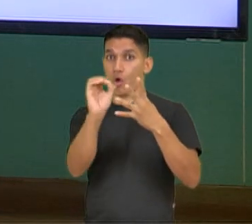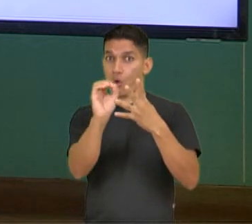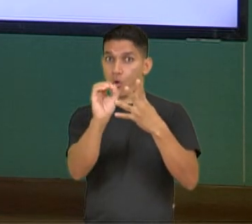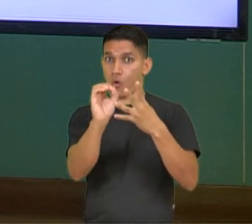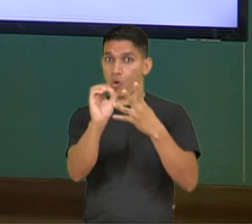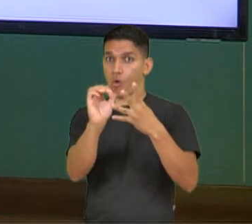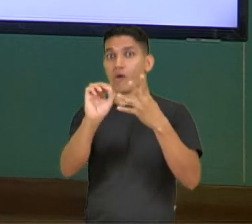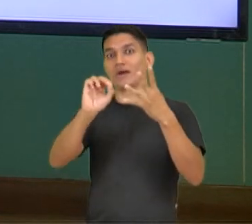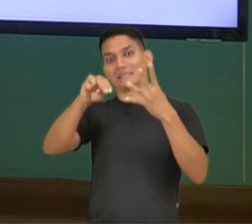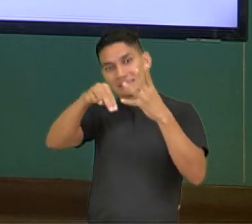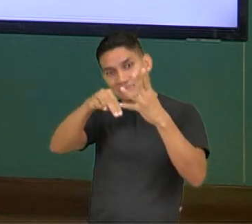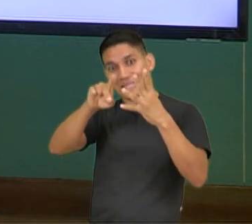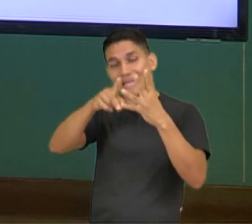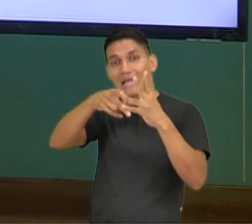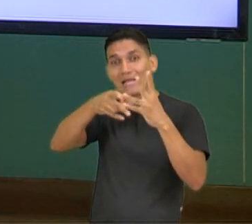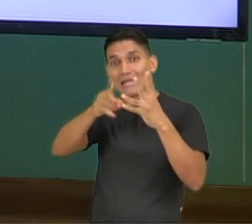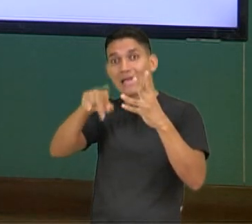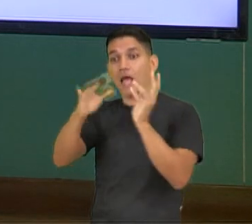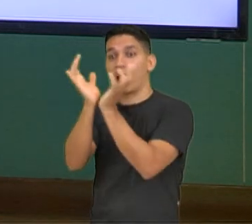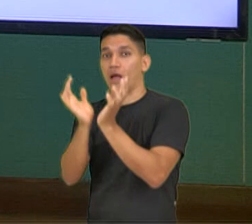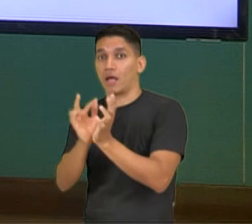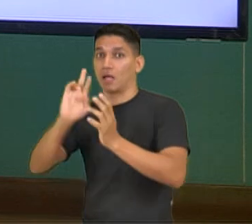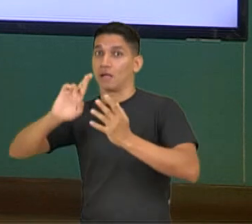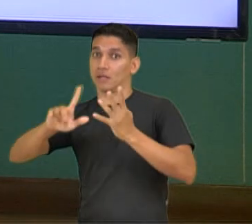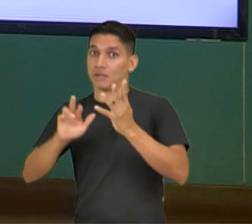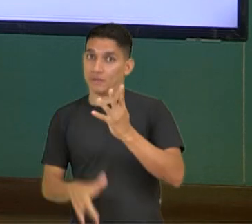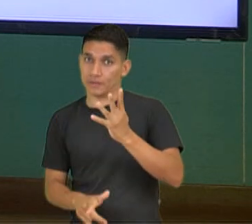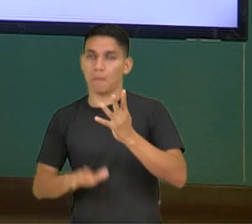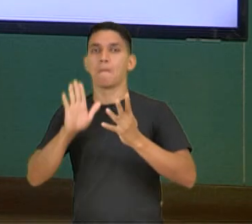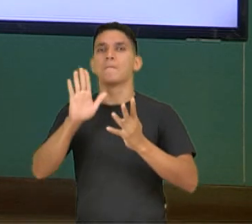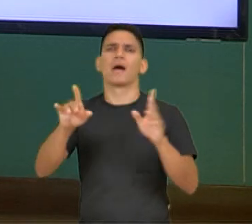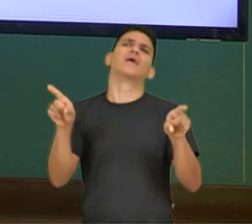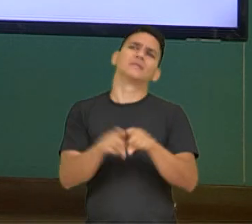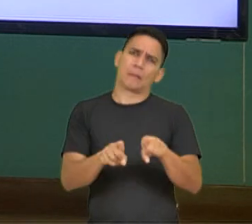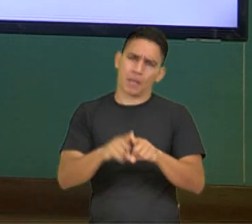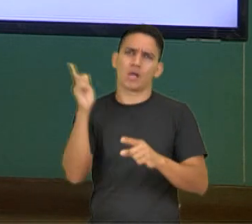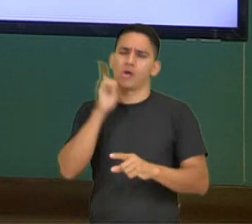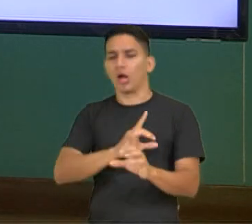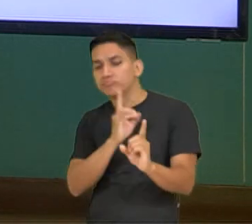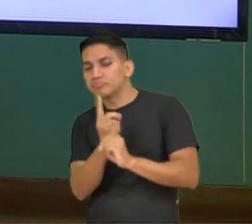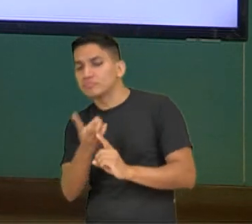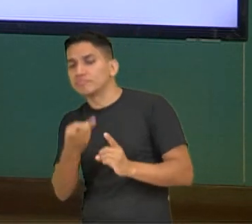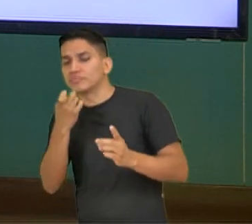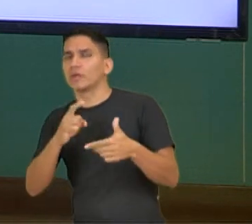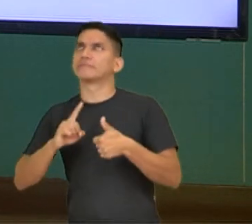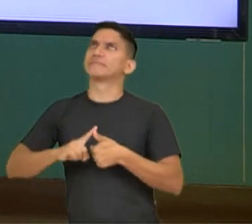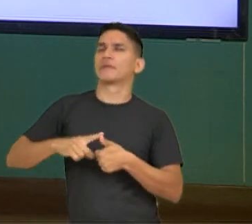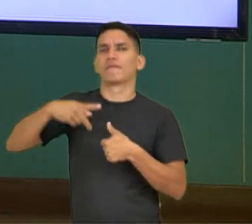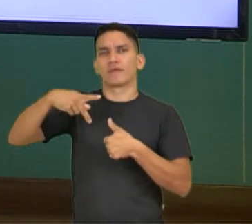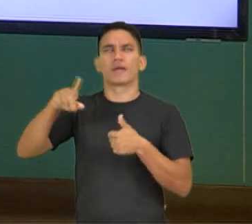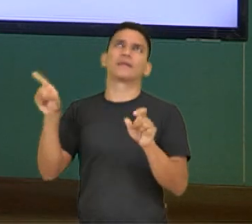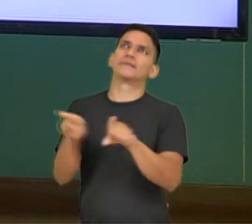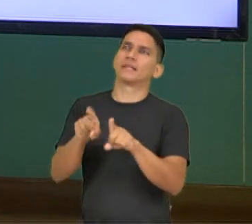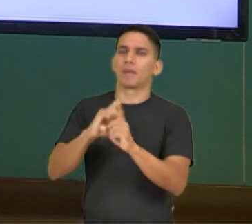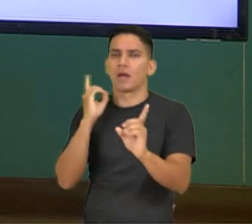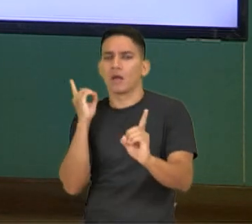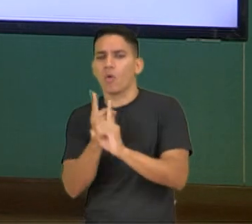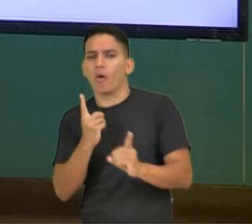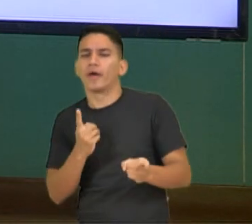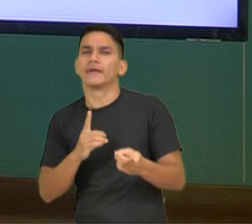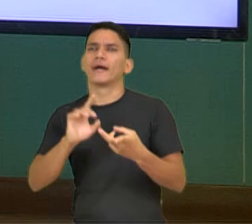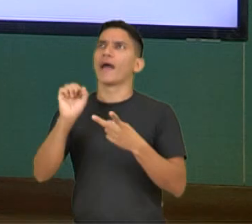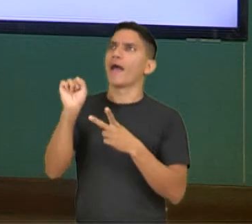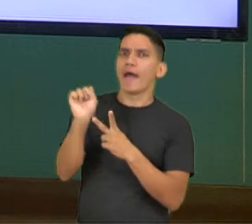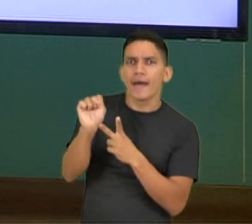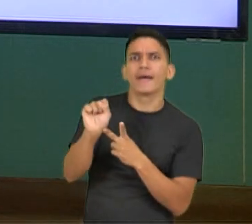de heteroátomo, mas também nós vamos encontrar fósforo, nós vamos encontrar enxofre, nós também vamos